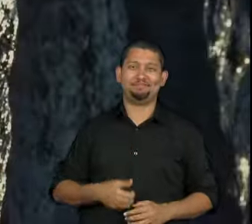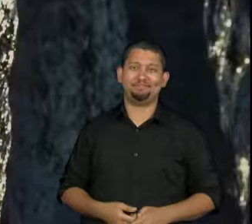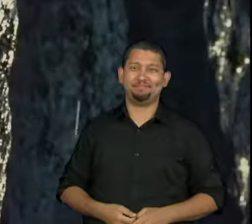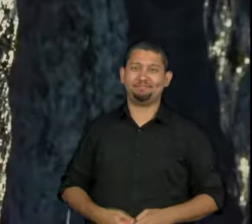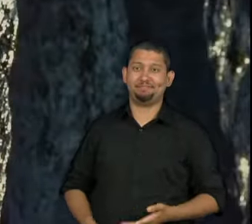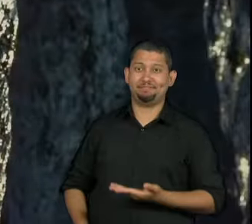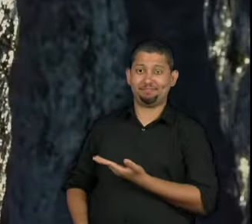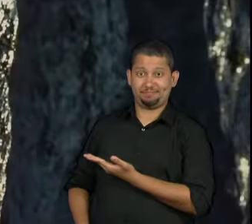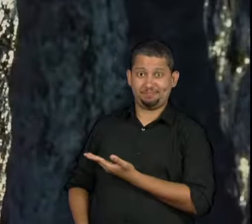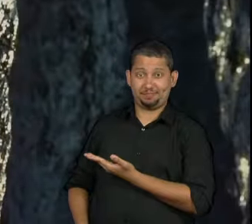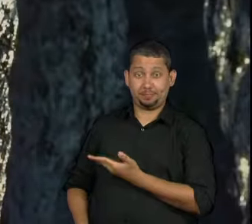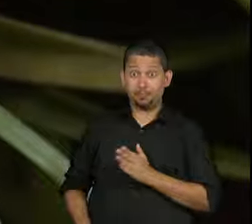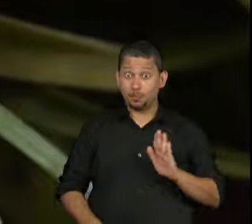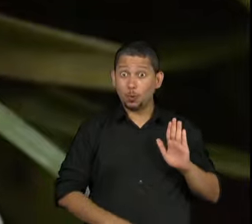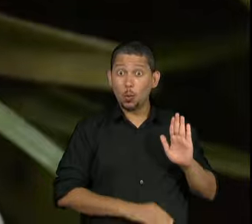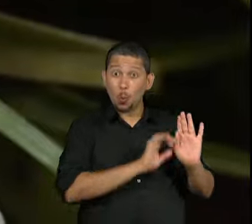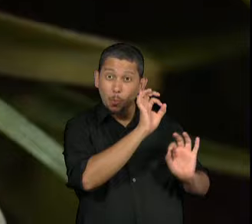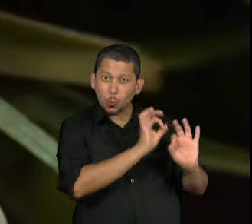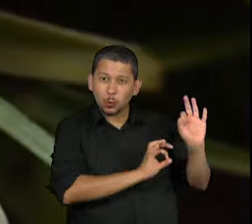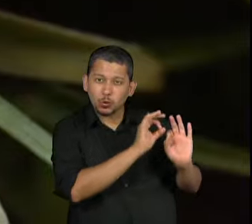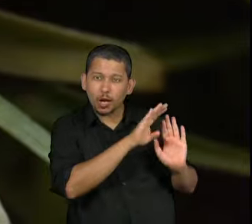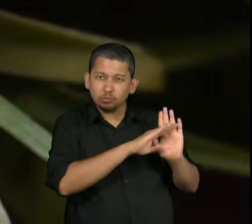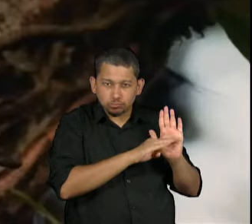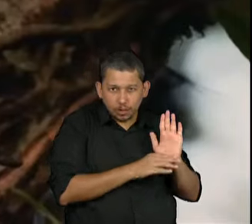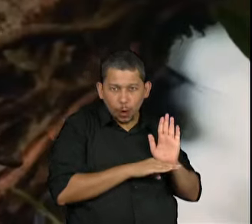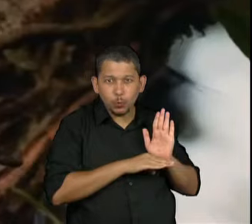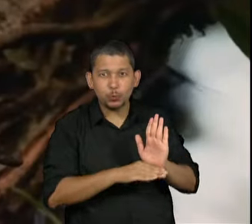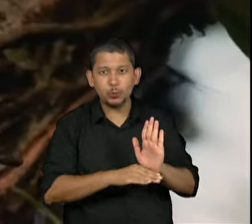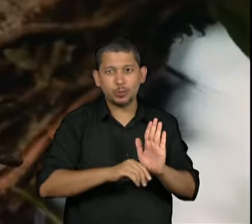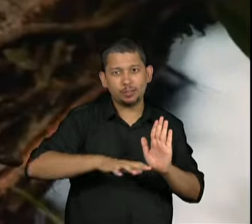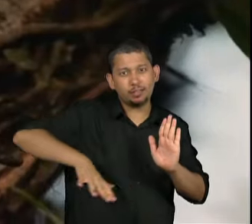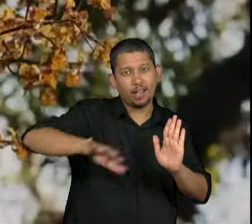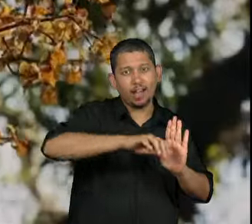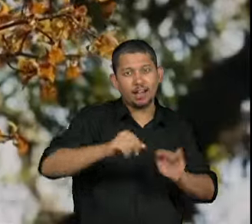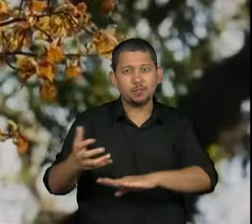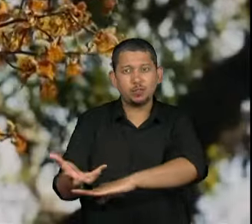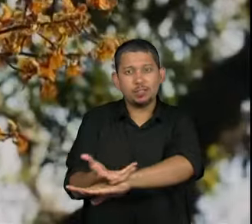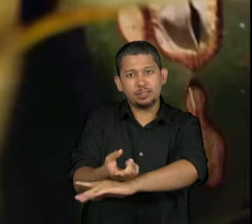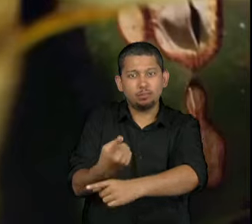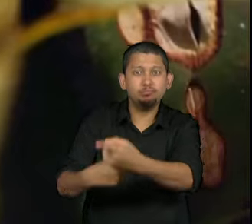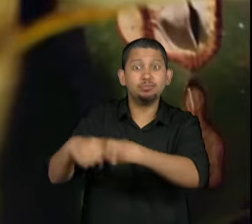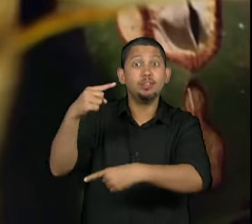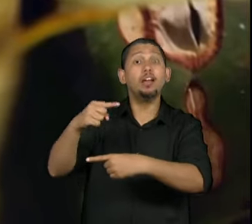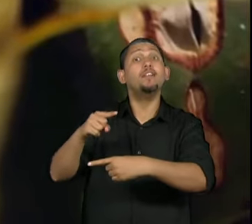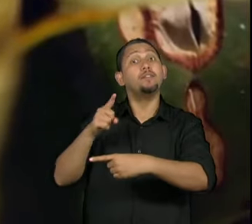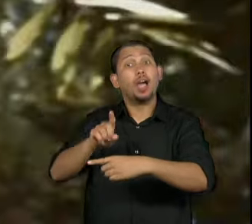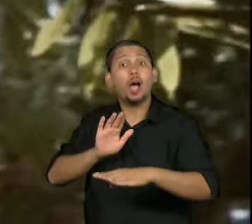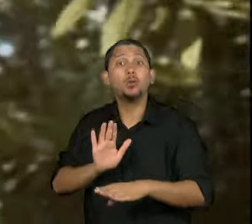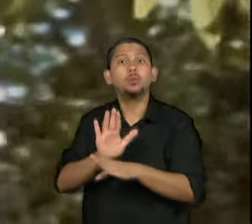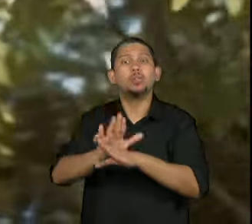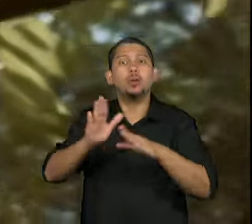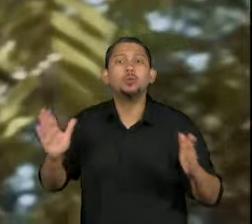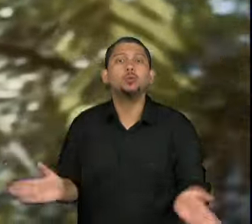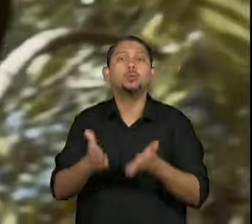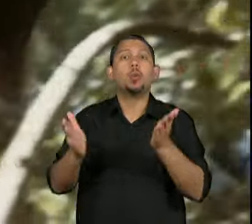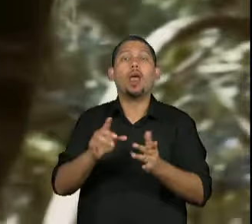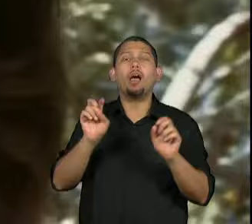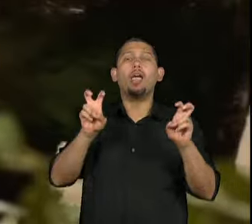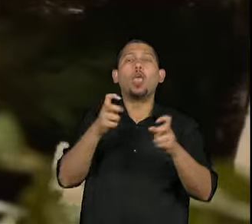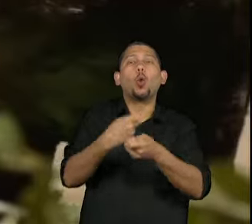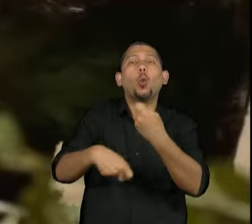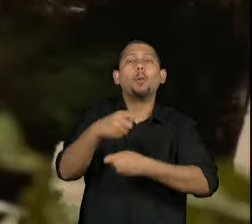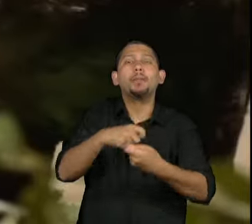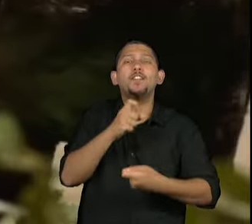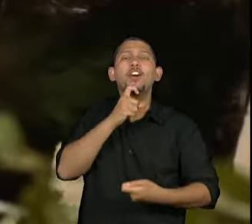O programa que vai recuperar a vegetação deve estimular a economia verde. São Paulo